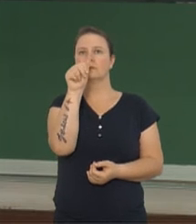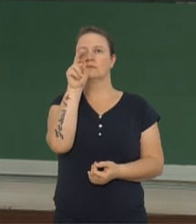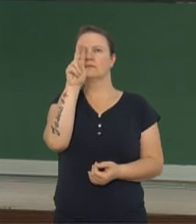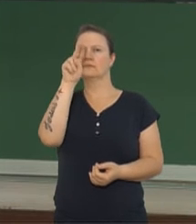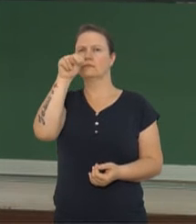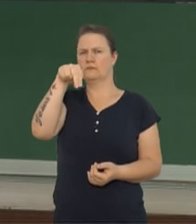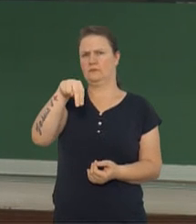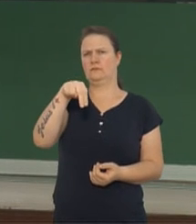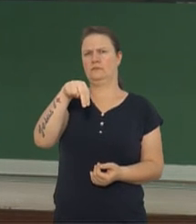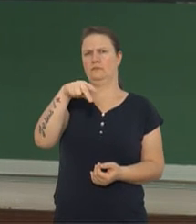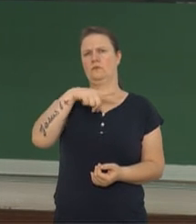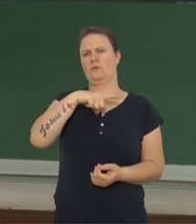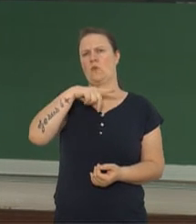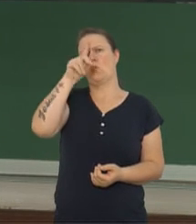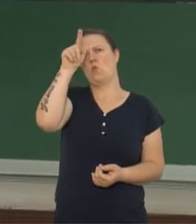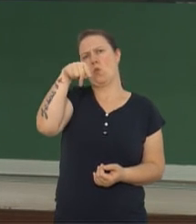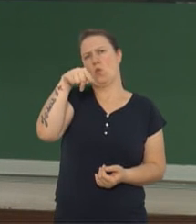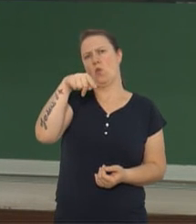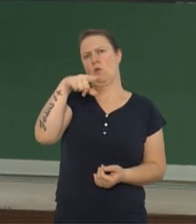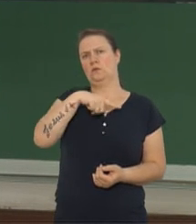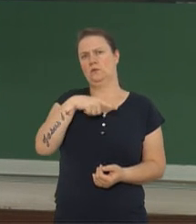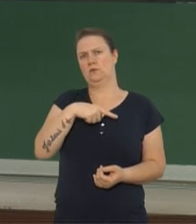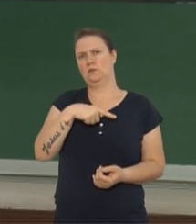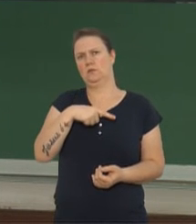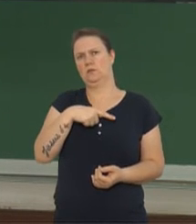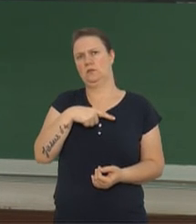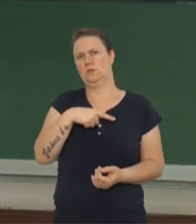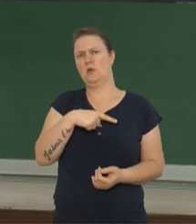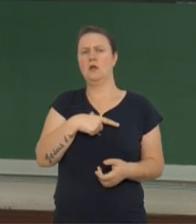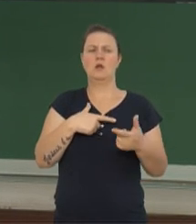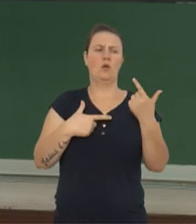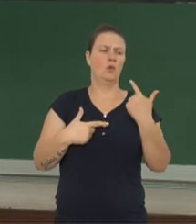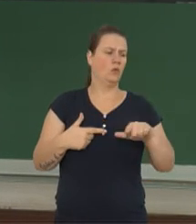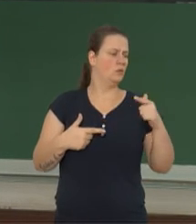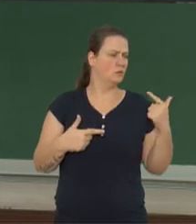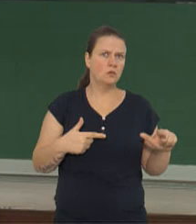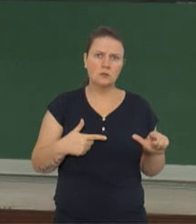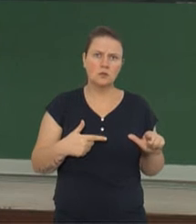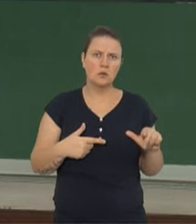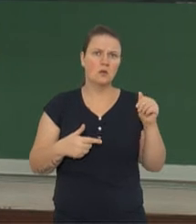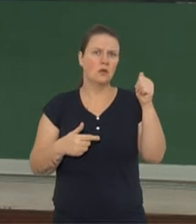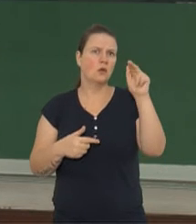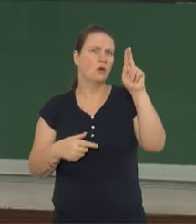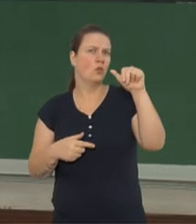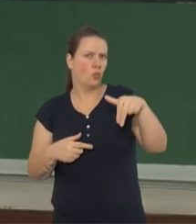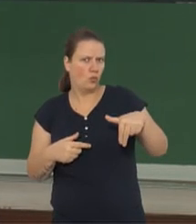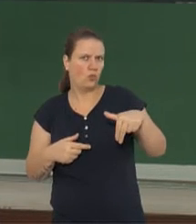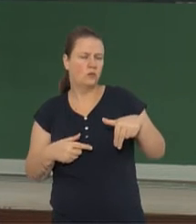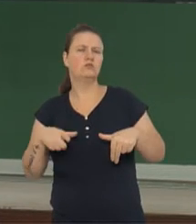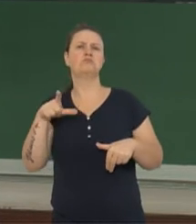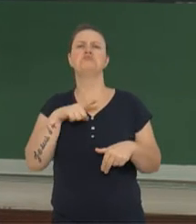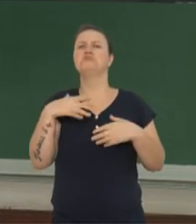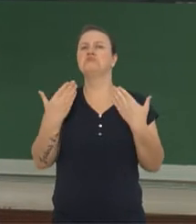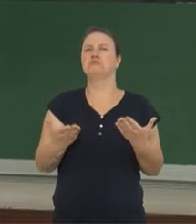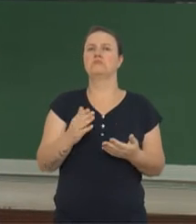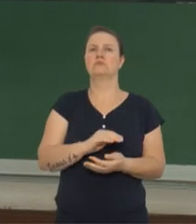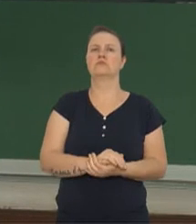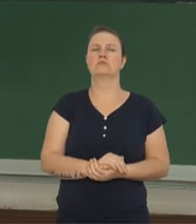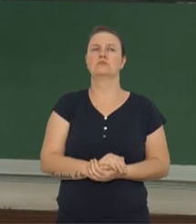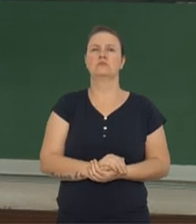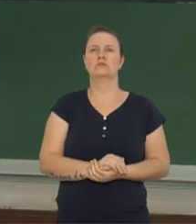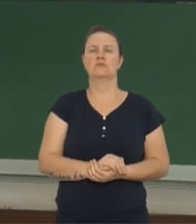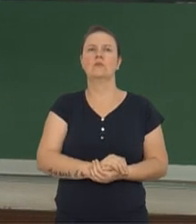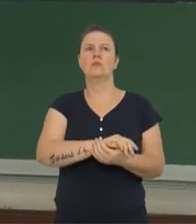A um. Então quer dizer que existe uma palavra a um que não leva acentuação. Que la RAE le contestou a